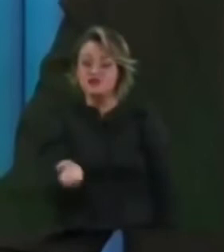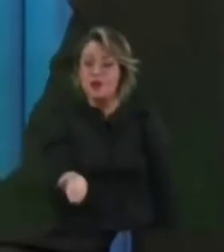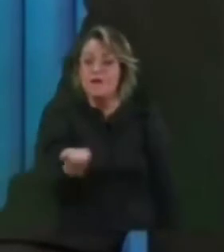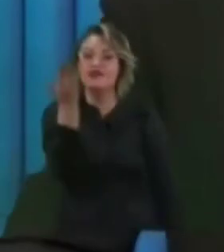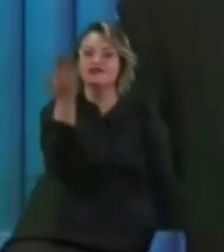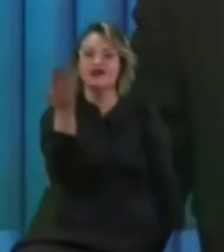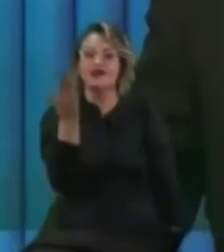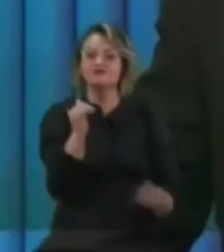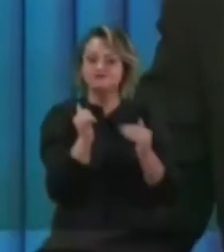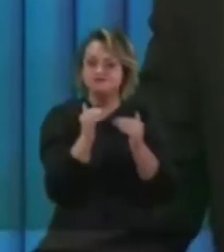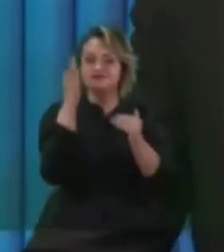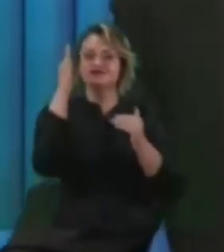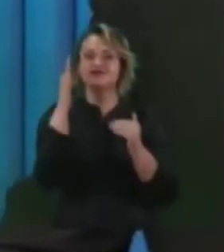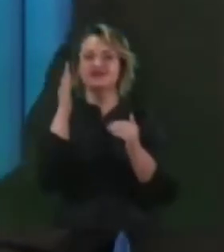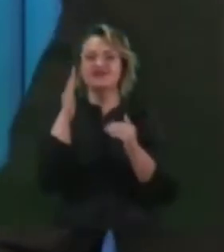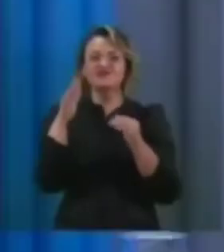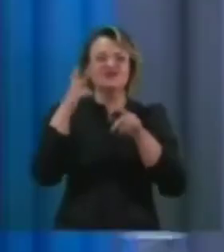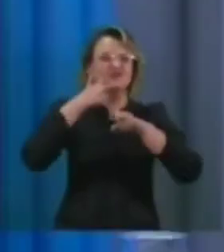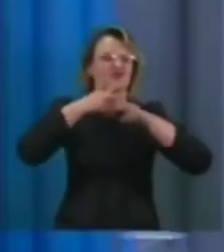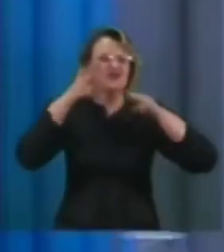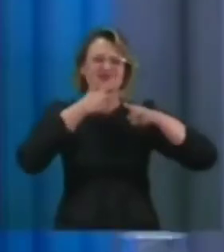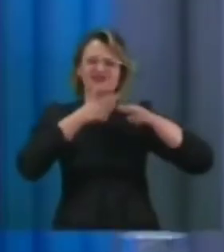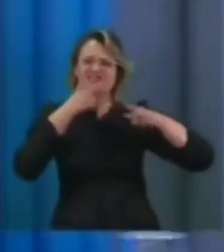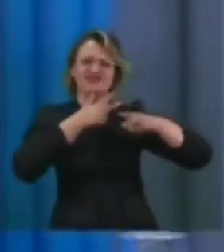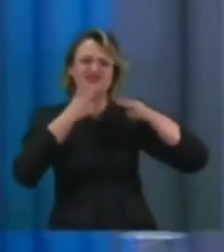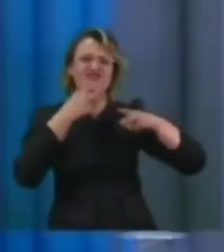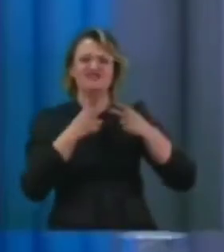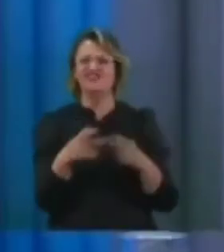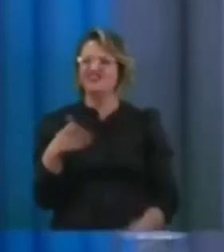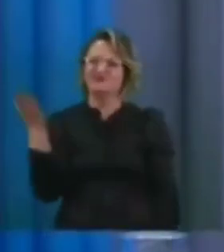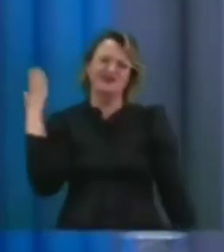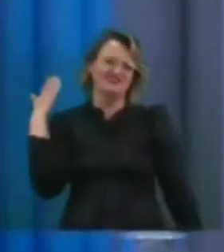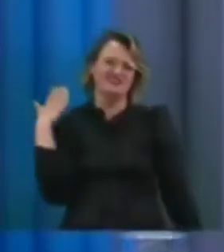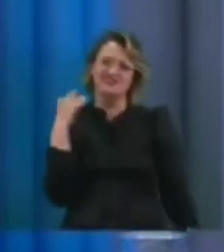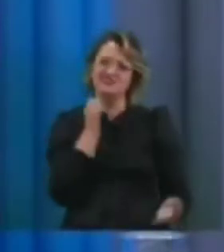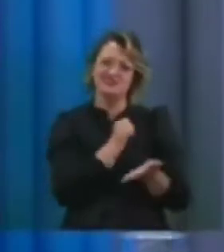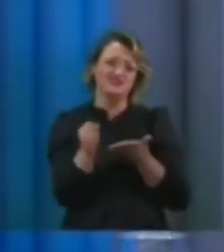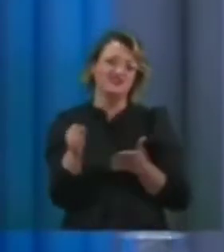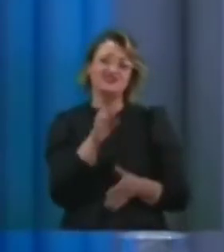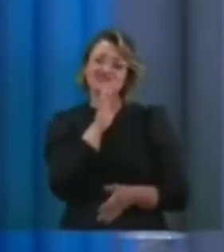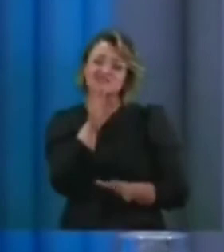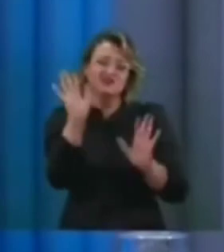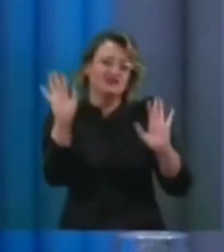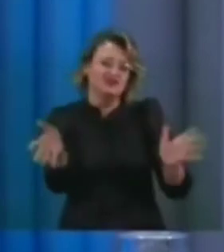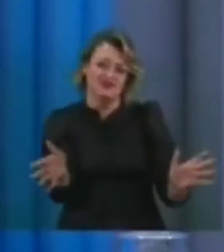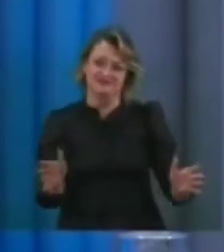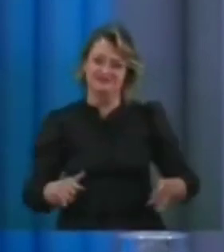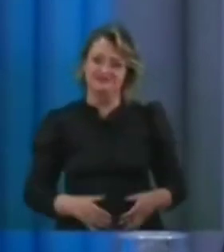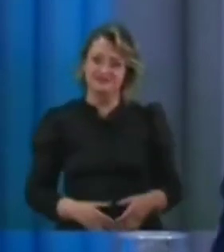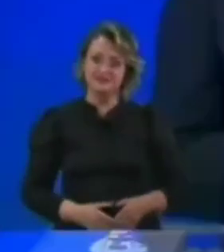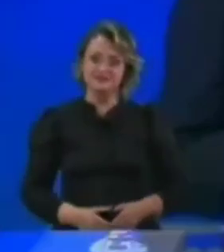fazer. Isso é cortina de fumaça. Me desculpa. Esse debate já ficou para trás, já está superado, já foi completamente desconstruído.